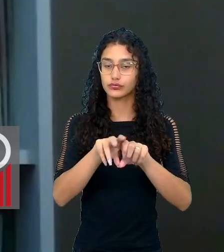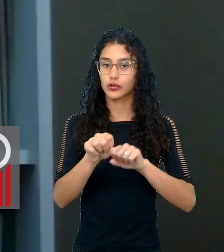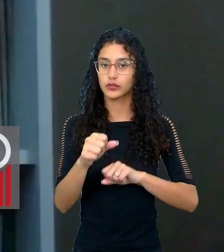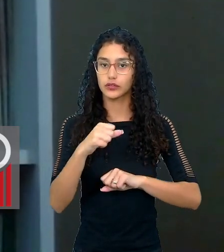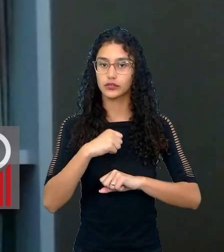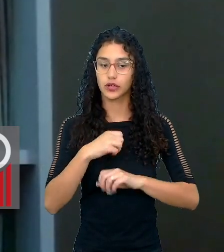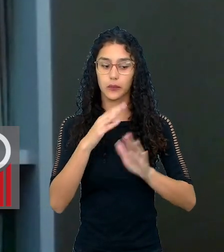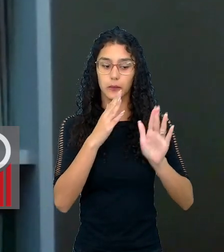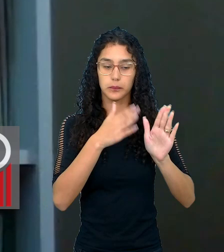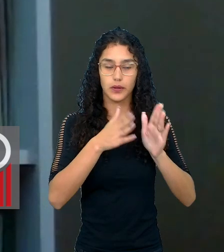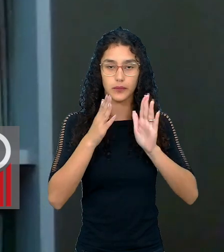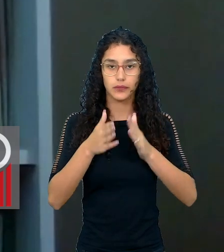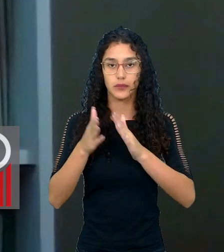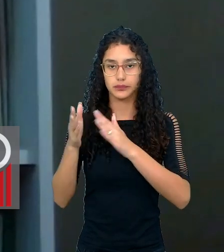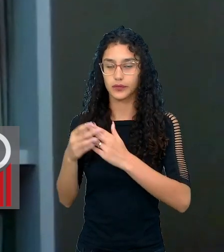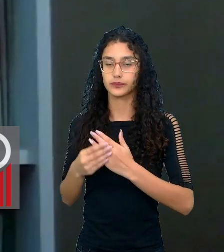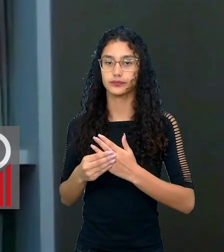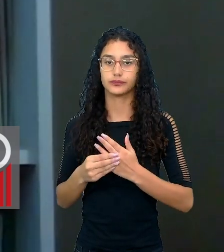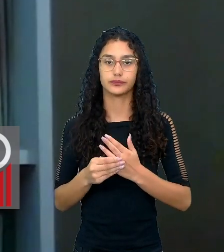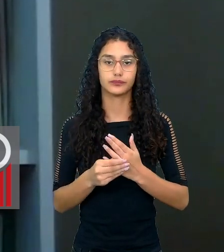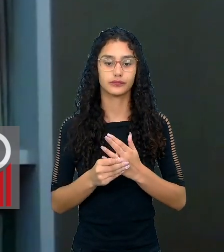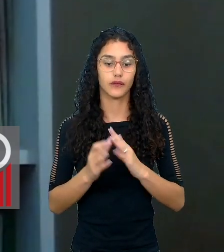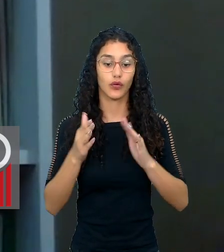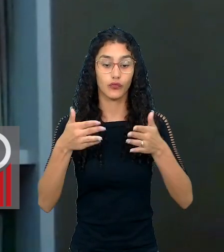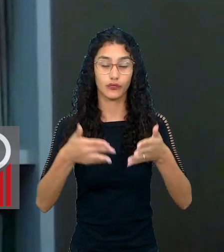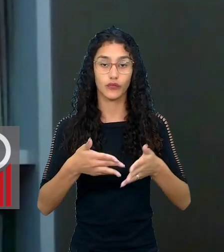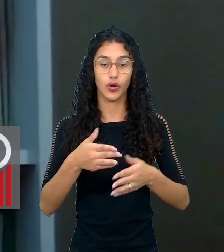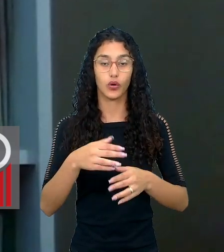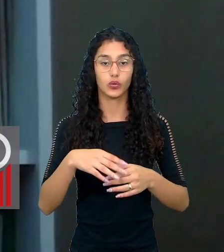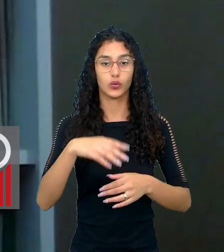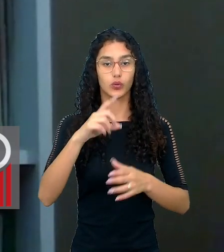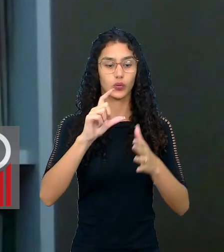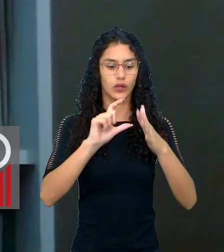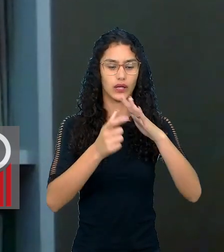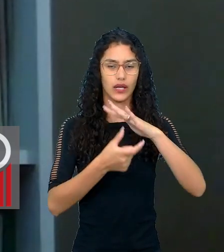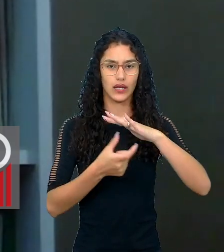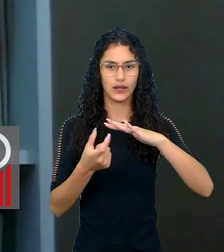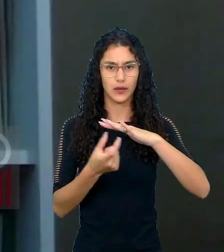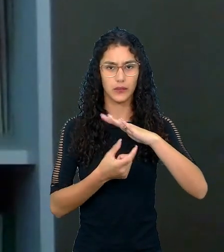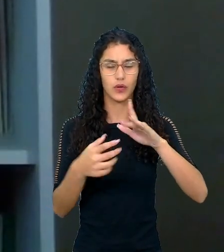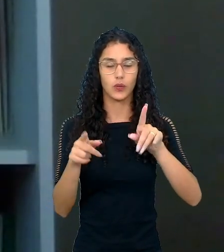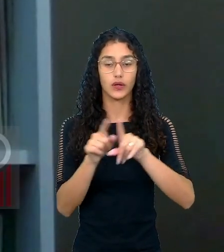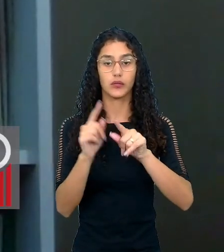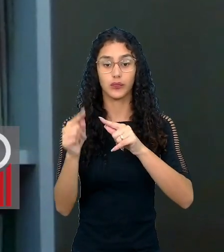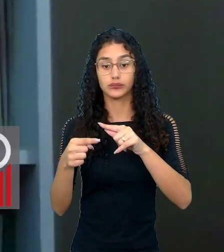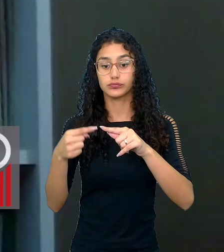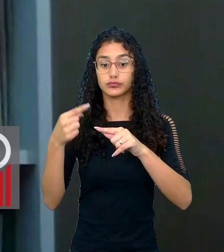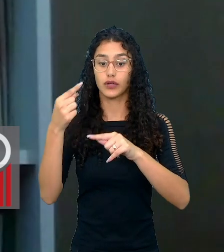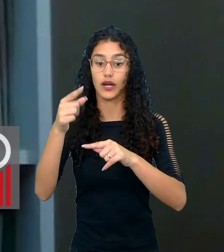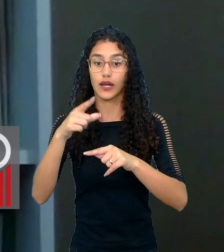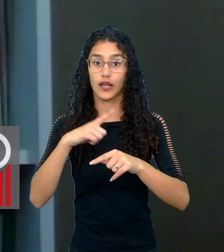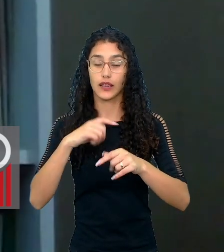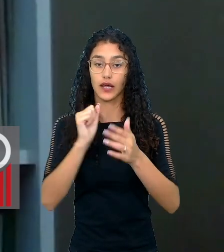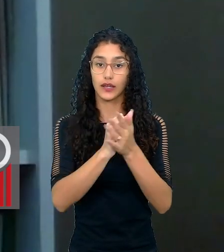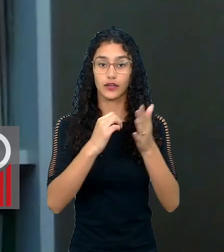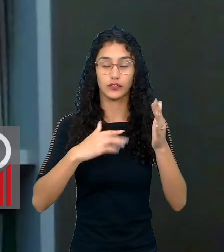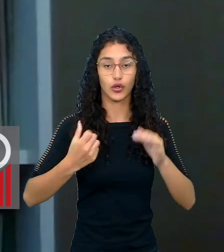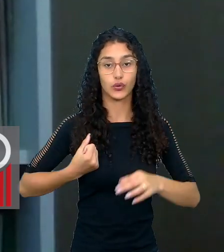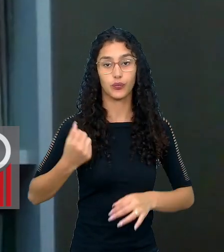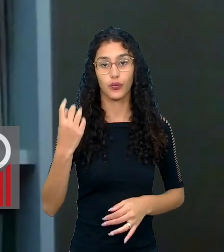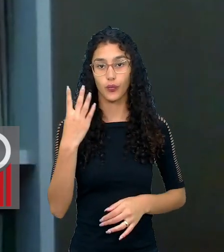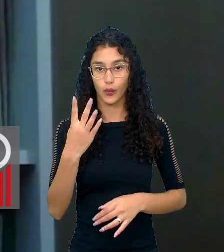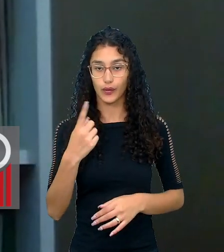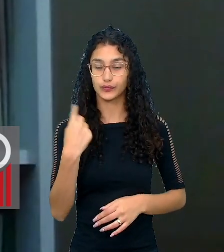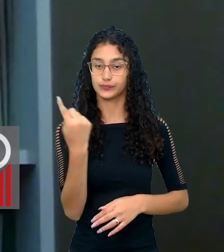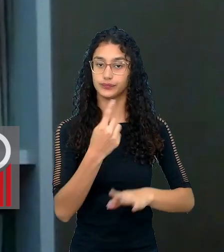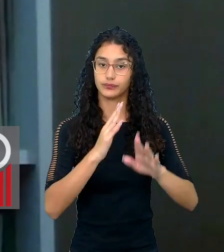de etapa com enfoque no letramento e na sequência de atividade 4. Nós